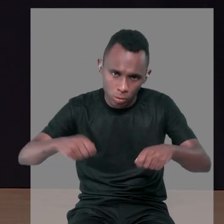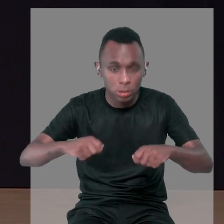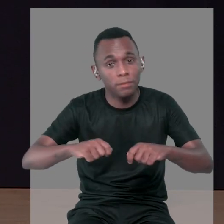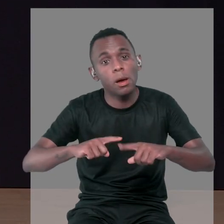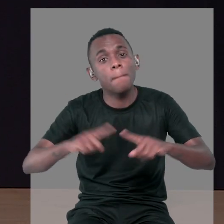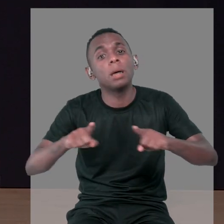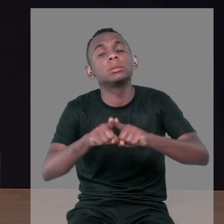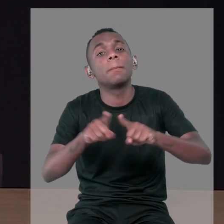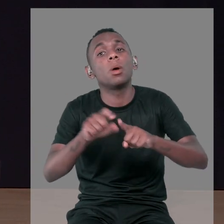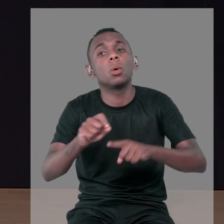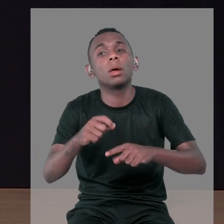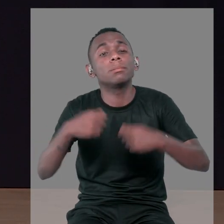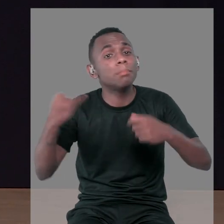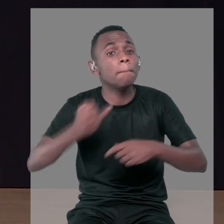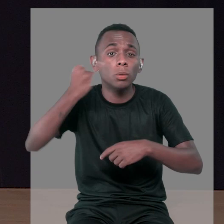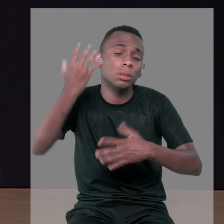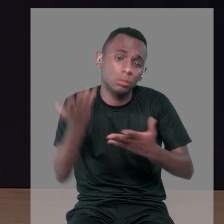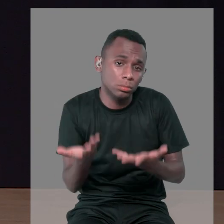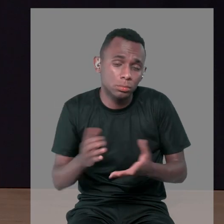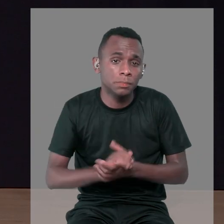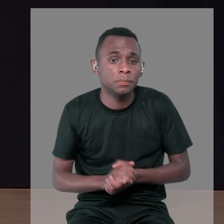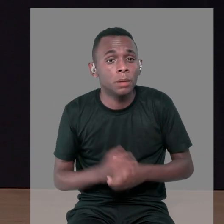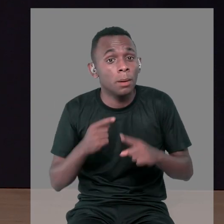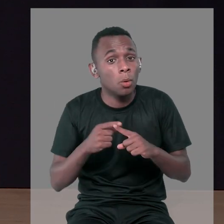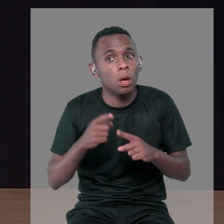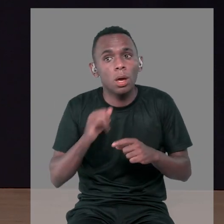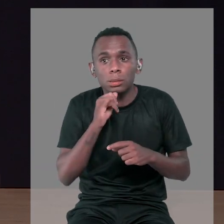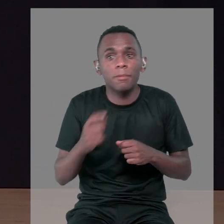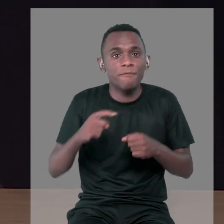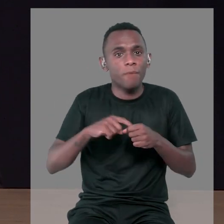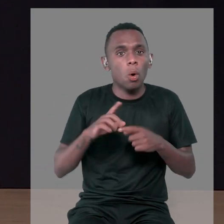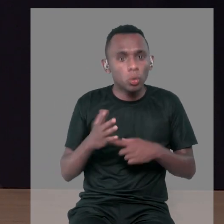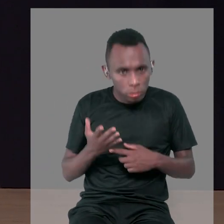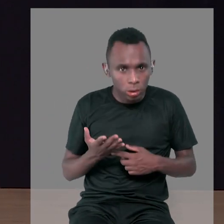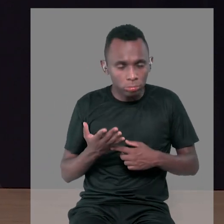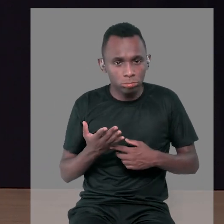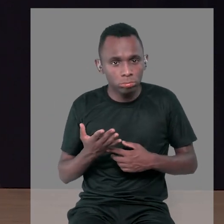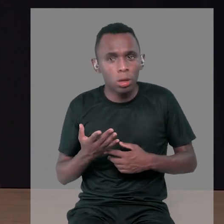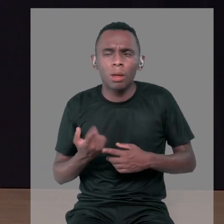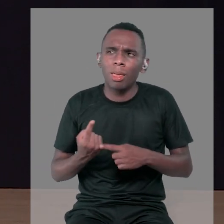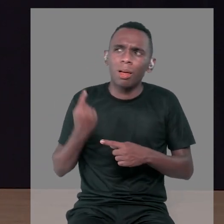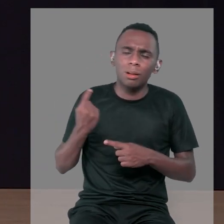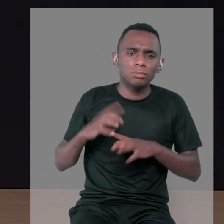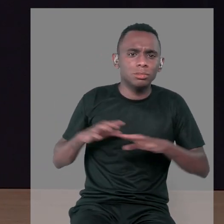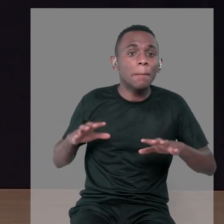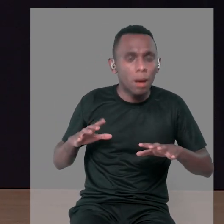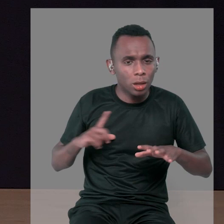necessário. Né? Porque ele volta a uma distinção que estava lá atrás, que é o jus ad